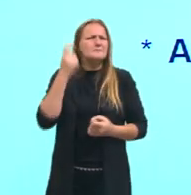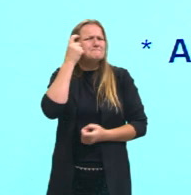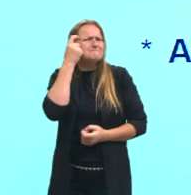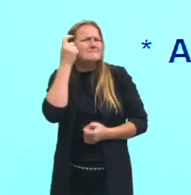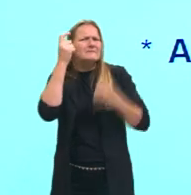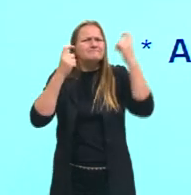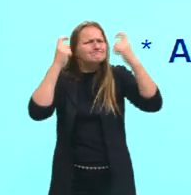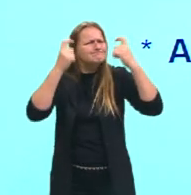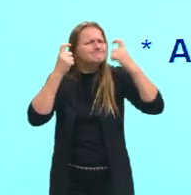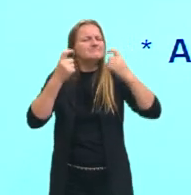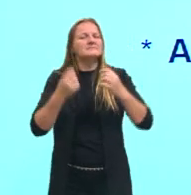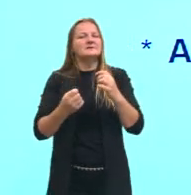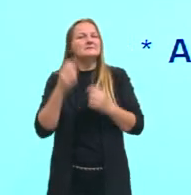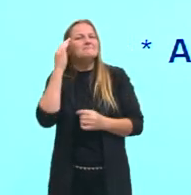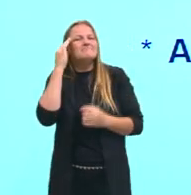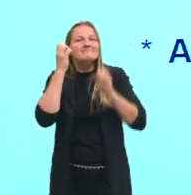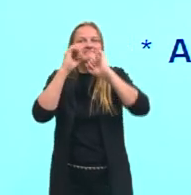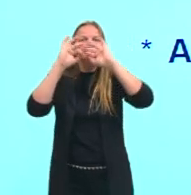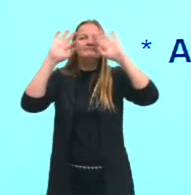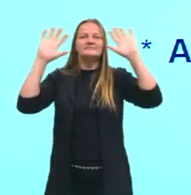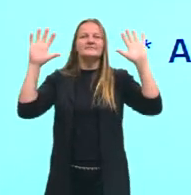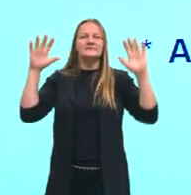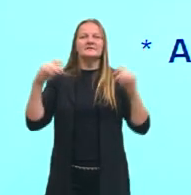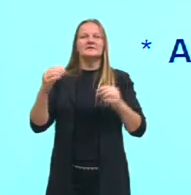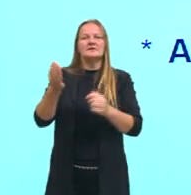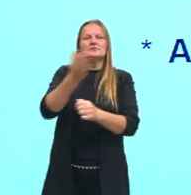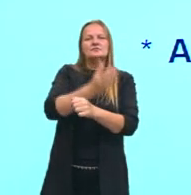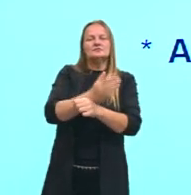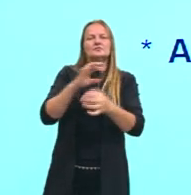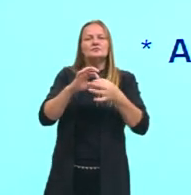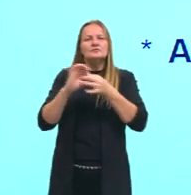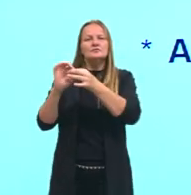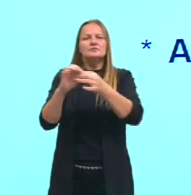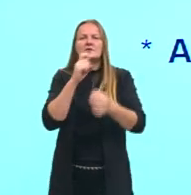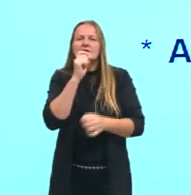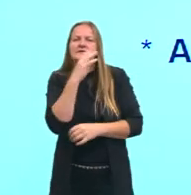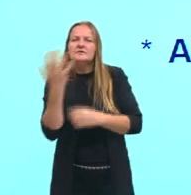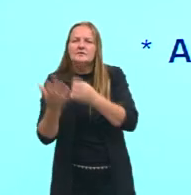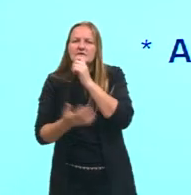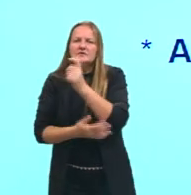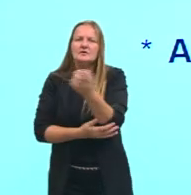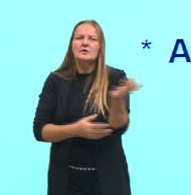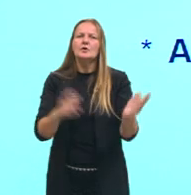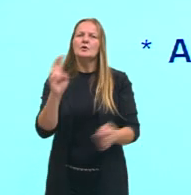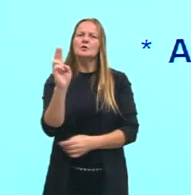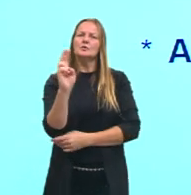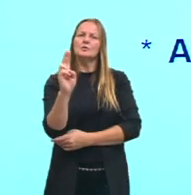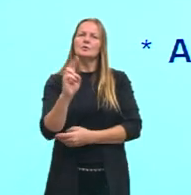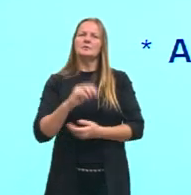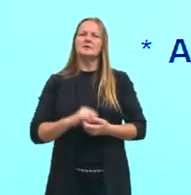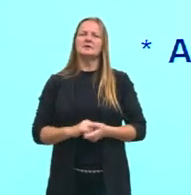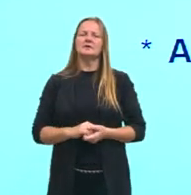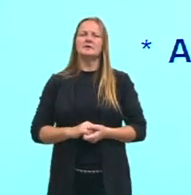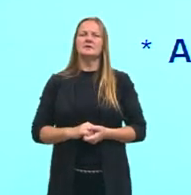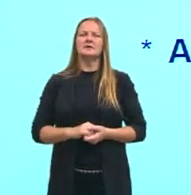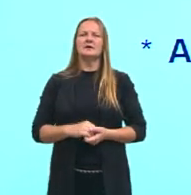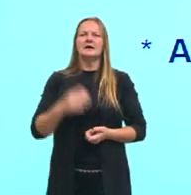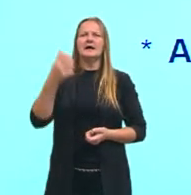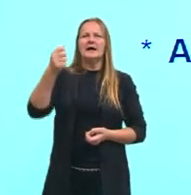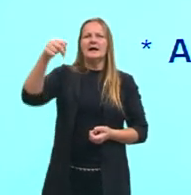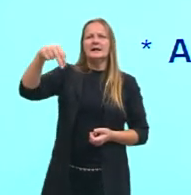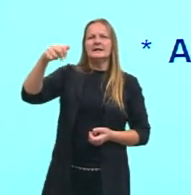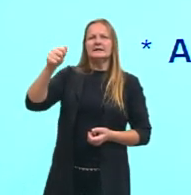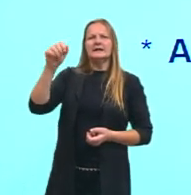vai tentar entender baseado nesses princípios unificadores da natureza vai ser o nosso amigo O anaximenes